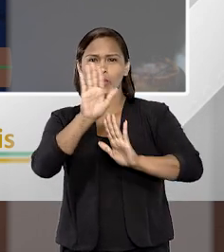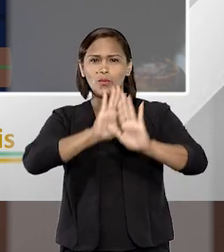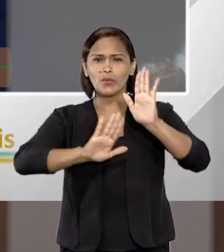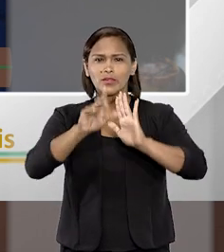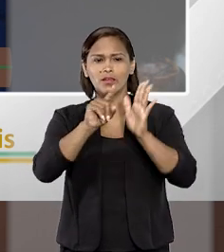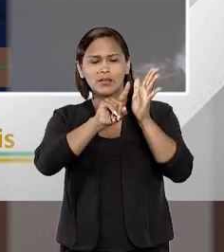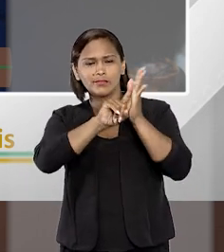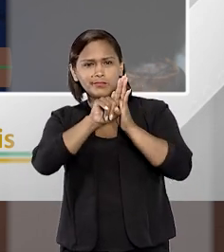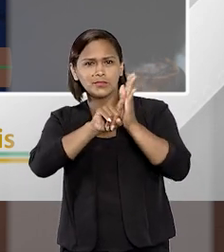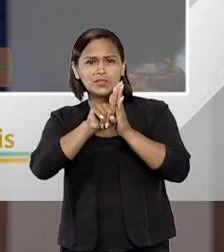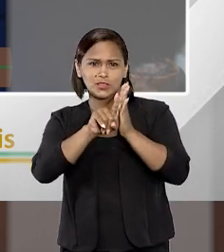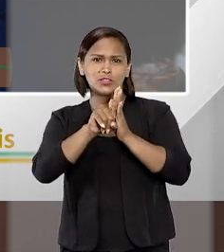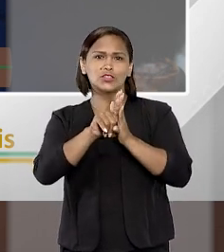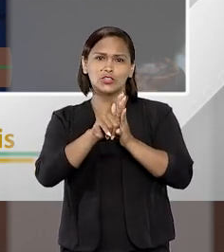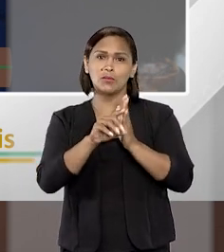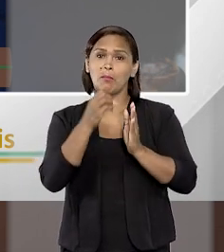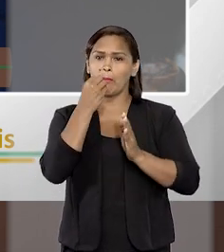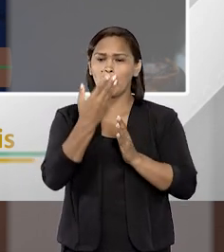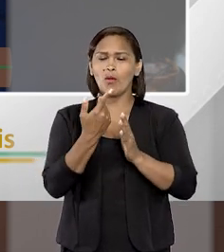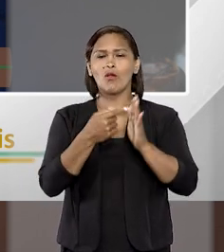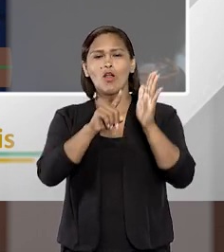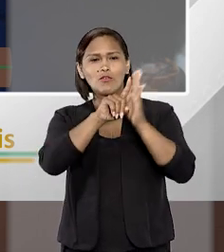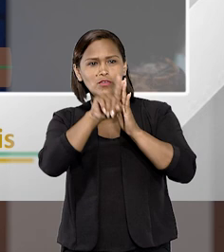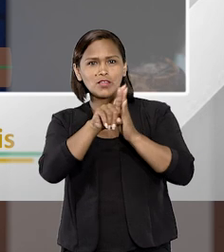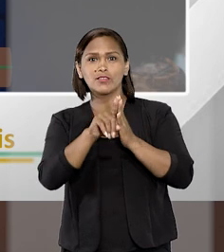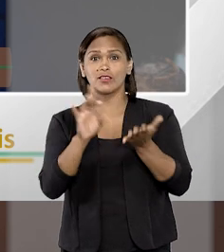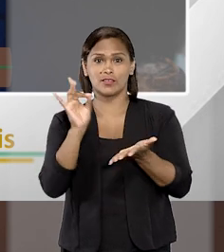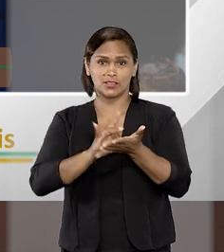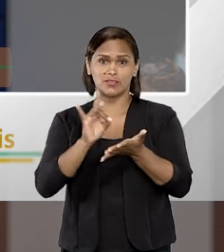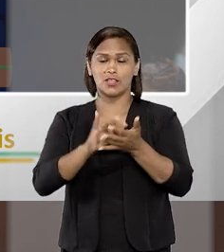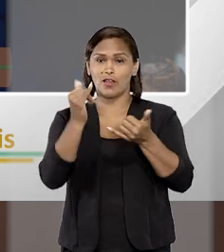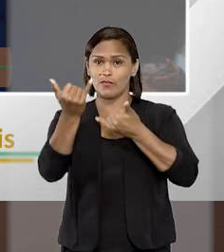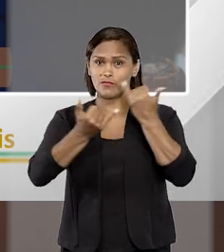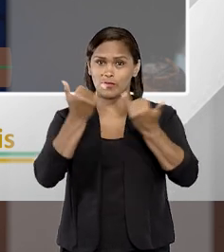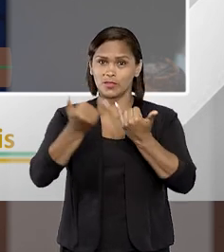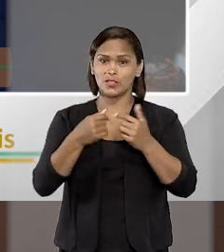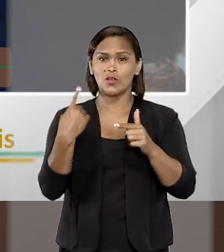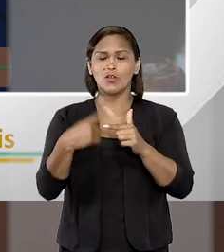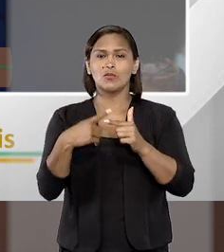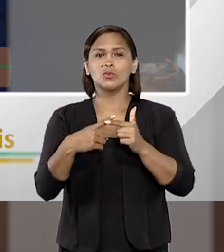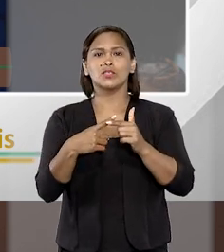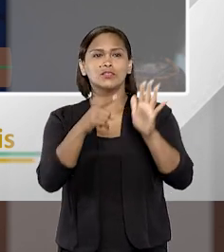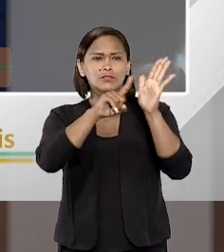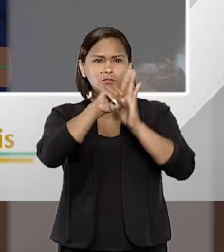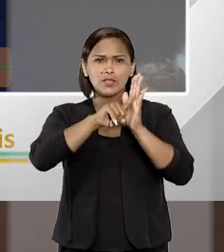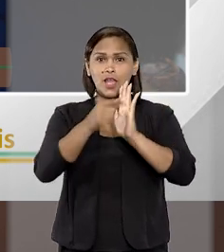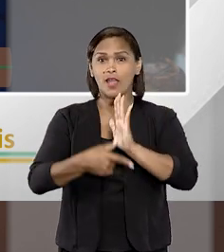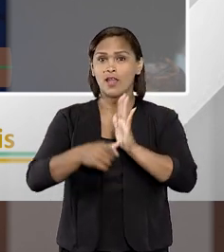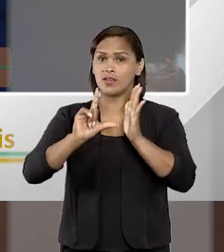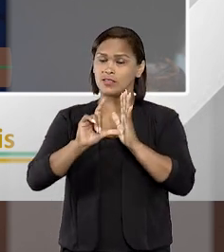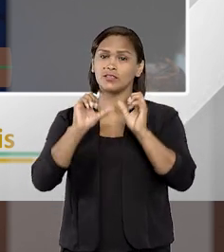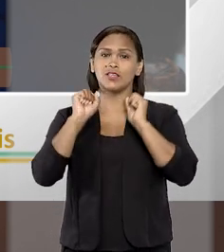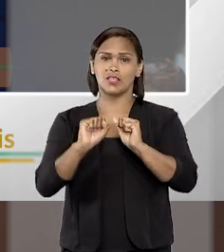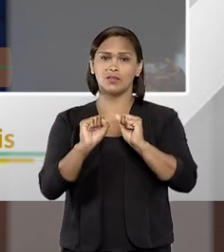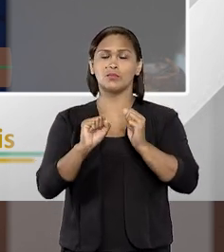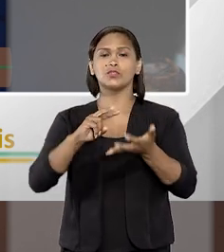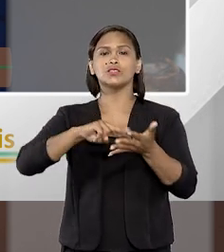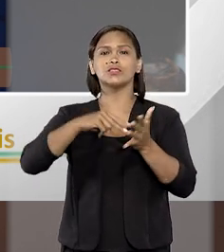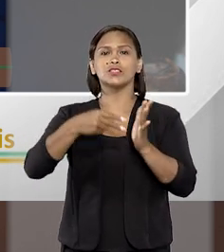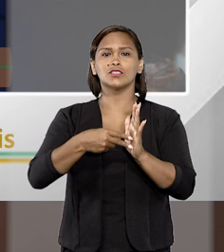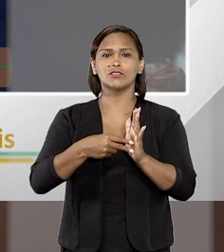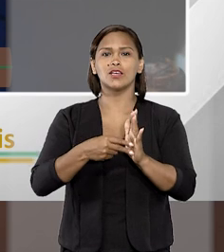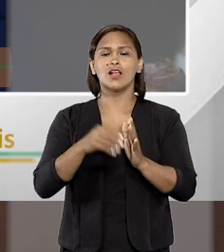cuidado EA Boa Vontade de checar as informações que se checados e conferidos elas poderão significar